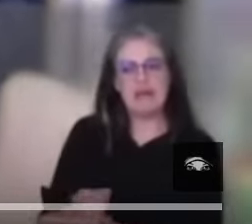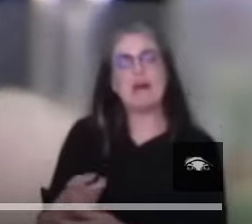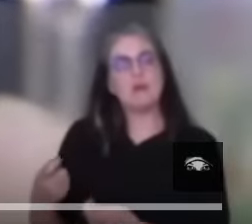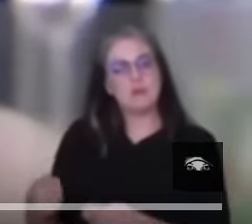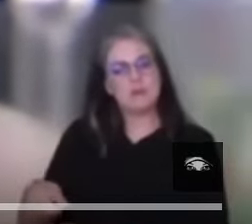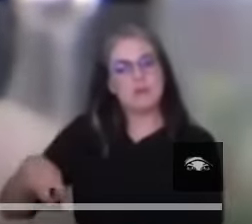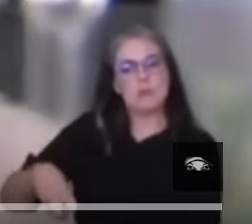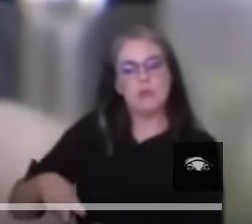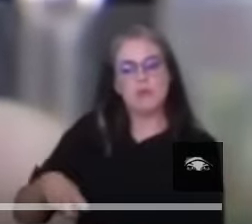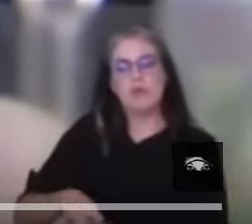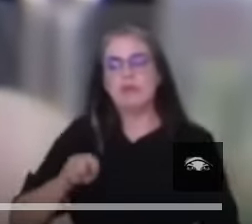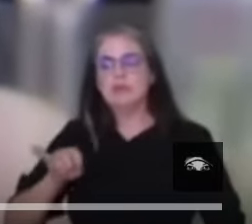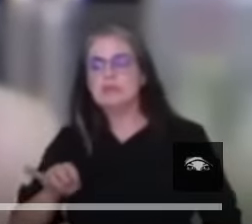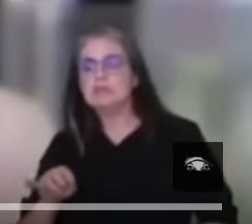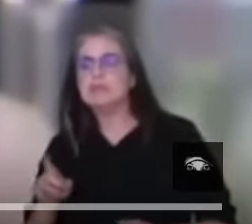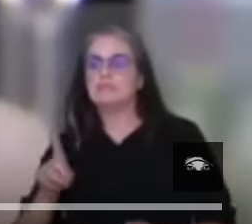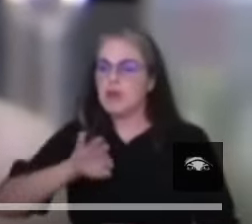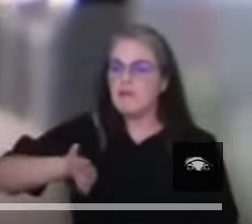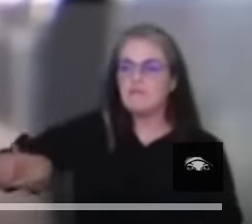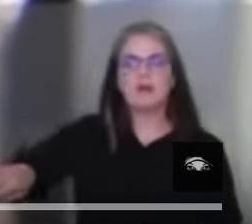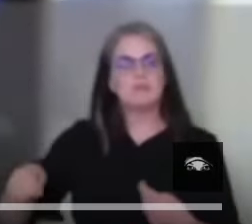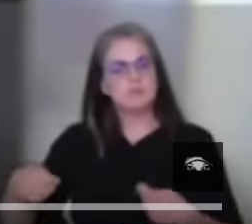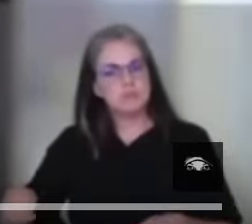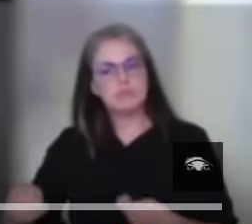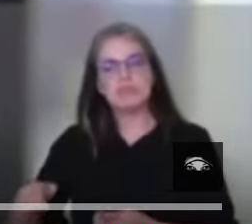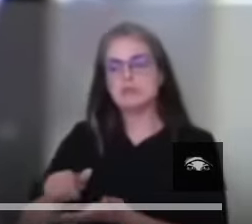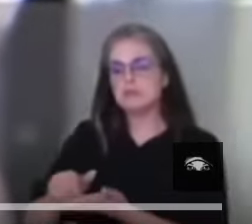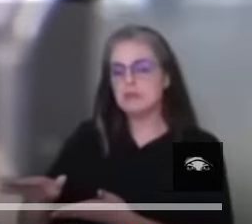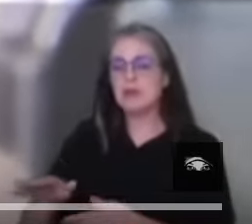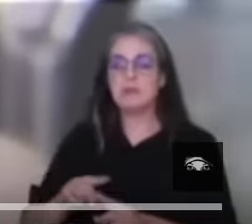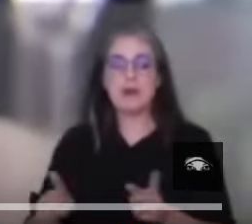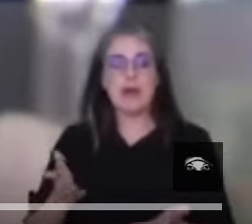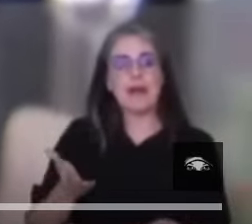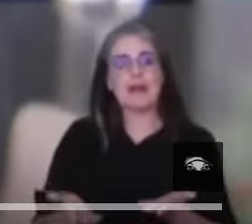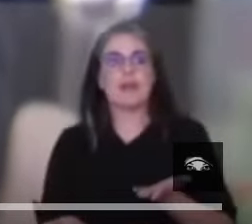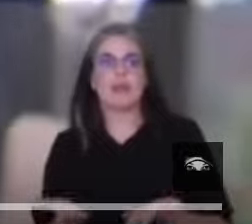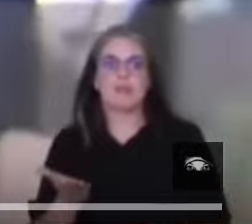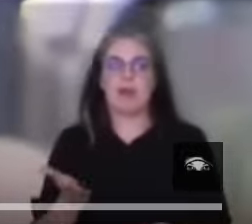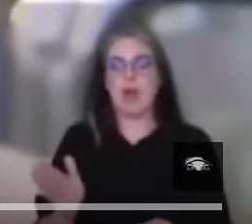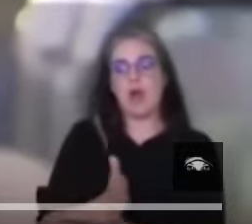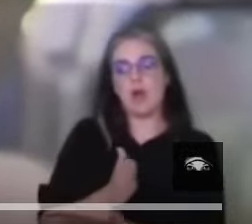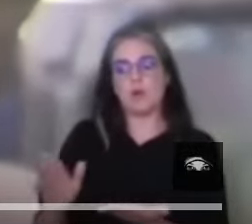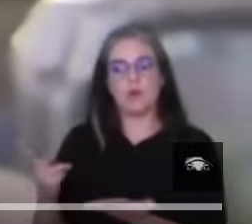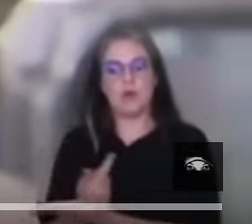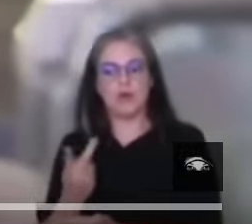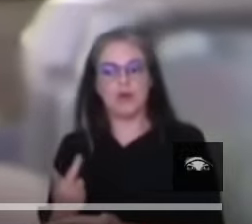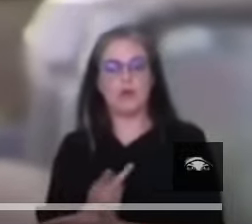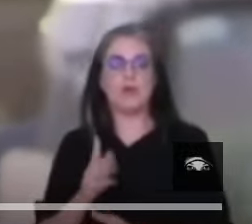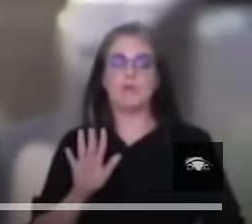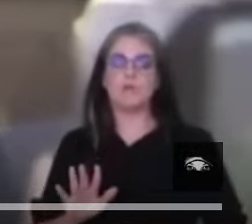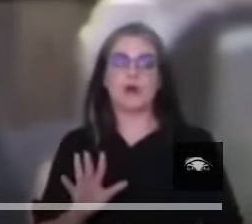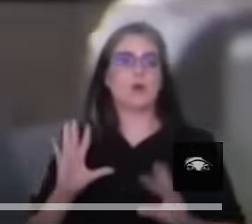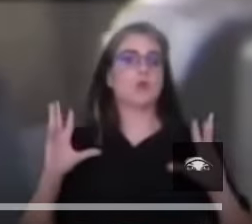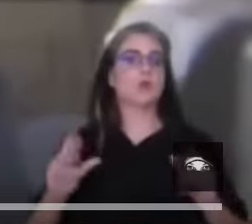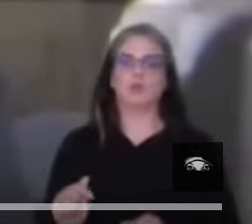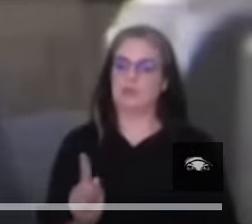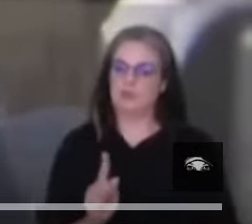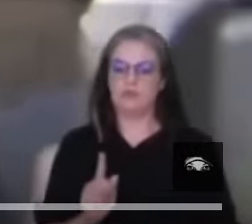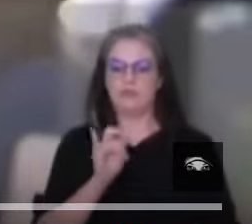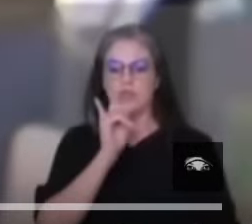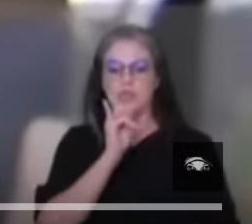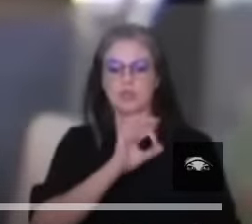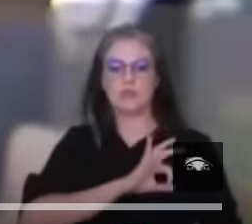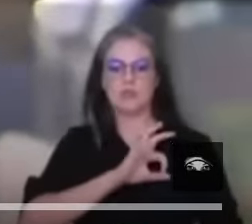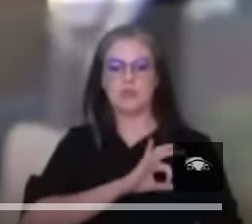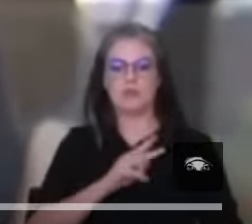tiver, quem tinha que ser afastado, e ao mesmo tempo equilíbrio, para não confundir o erro de alguns com as instituições. No caso da Polícia Militar aqui do DF,